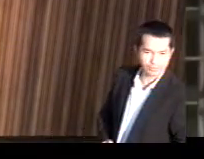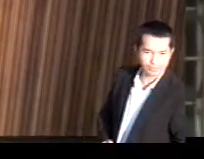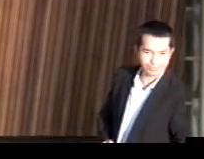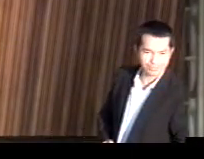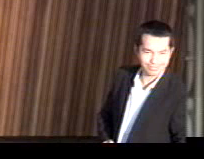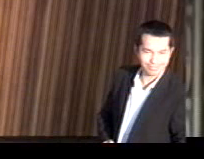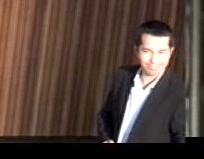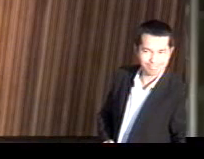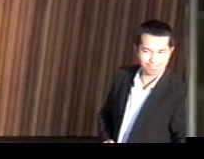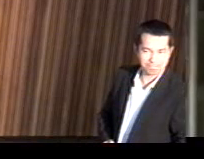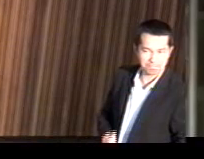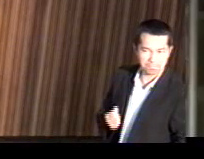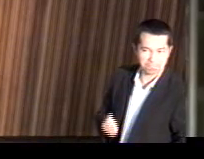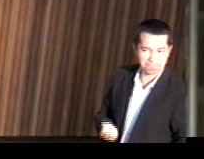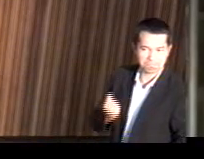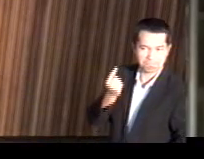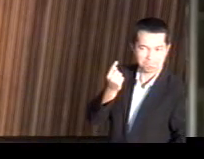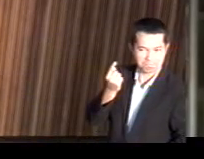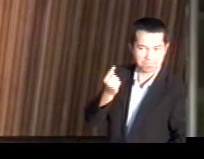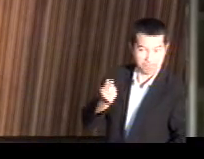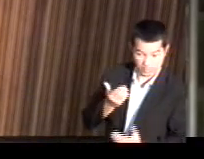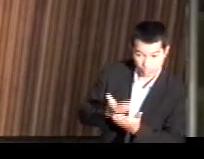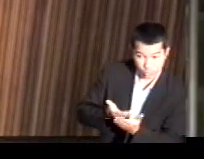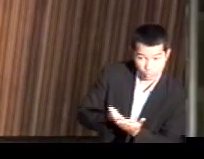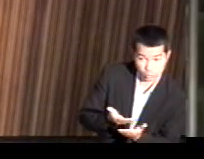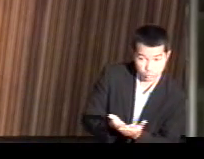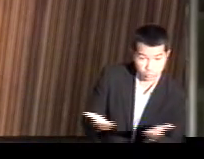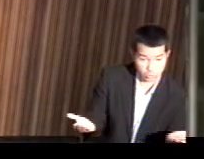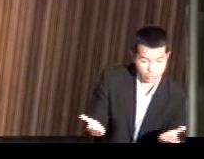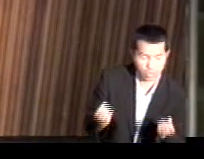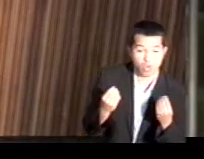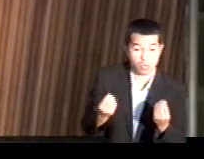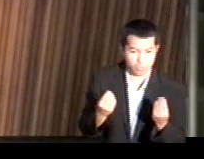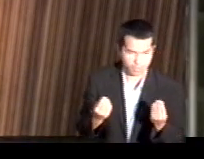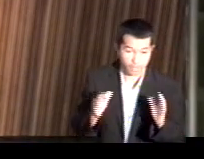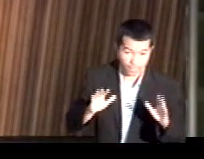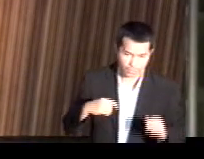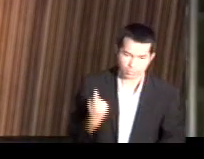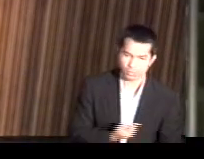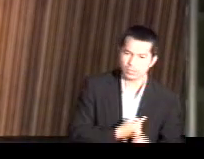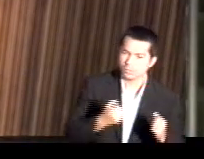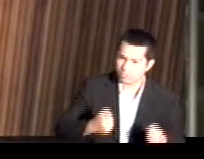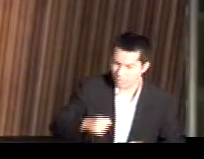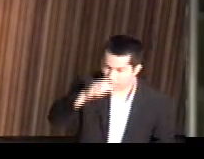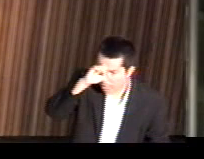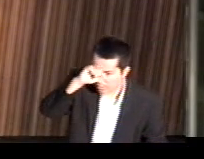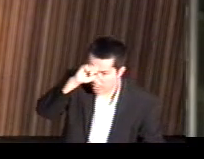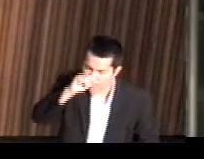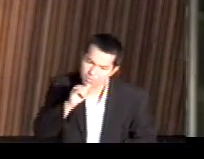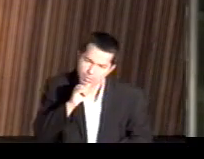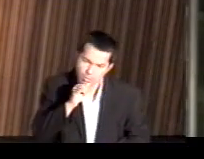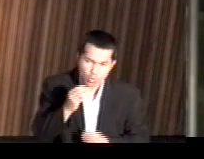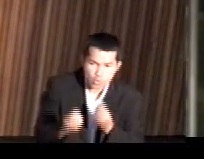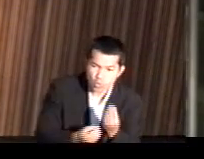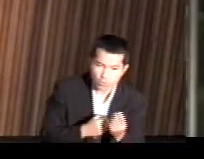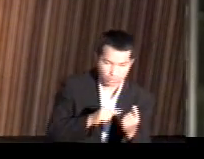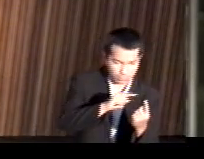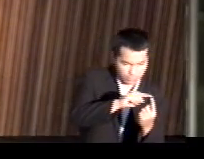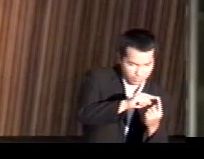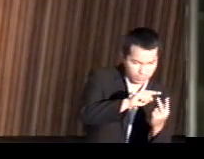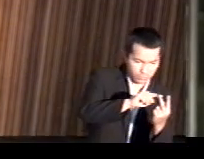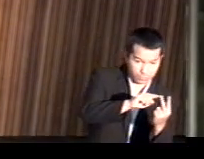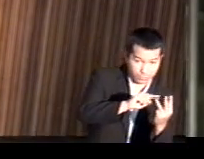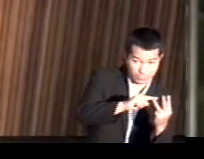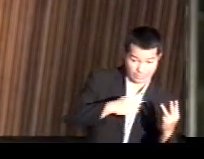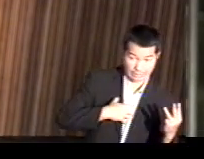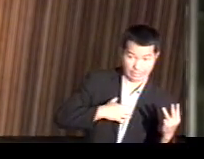Ló. Como é que era essa guerra, essa coisa toda para quem estava desse lado aqui com o prisioneiro? O que é que Deus tem para nos